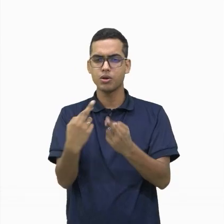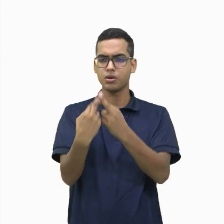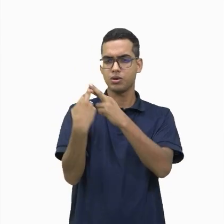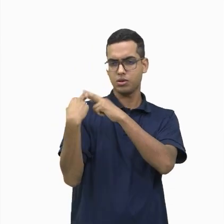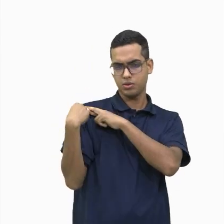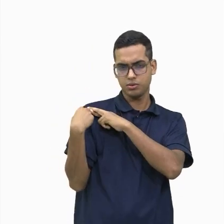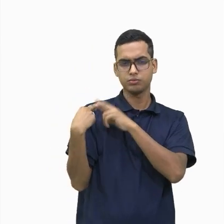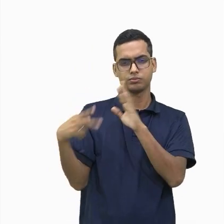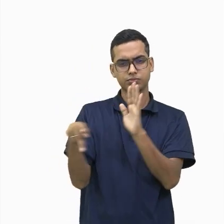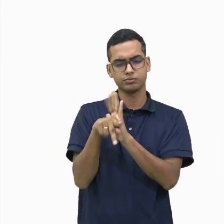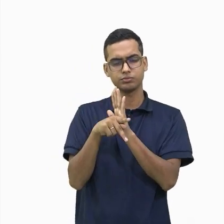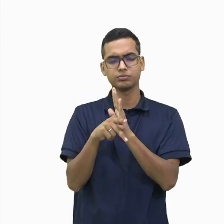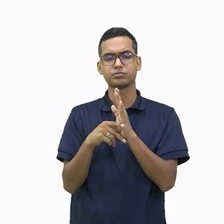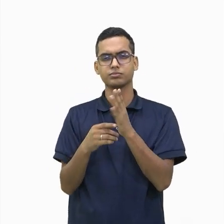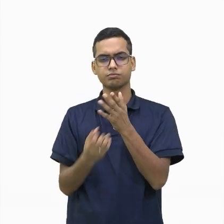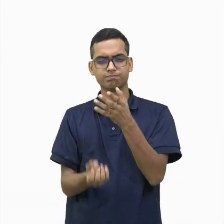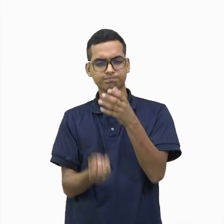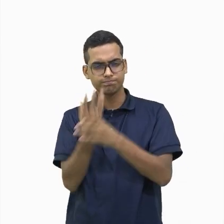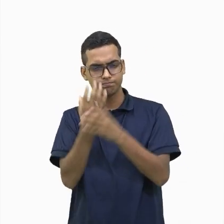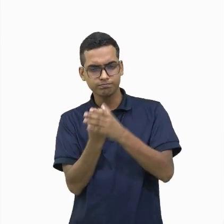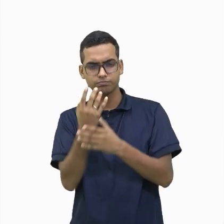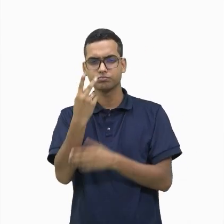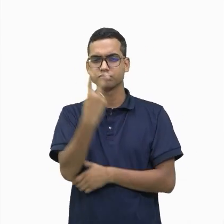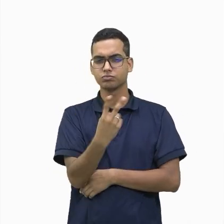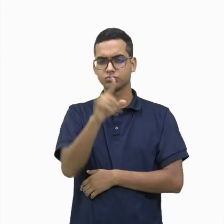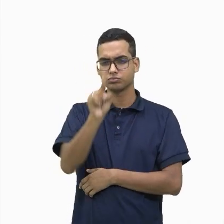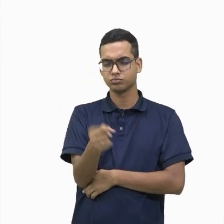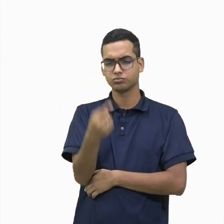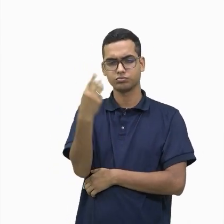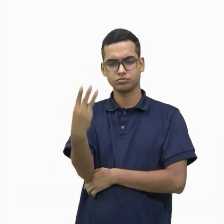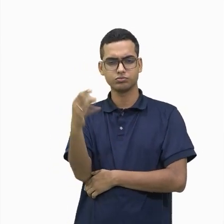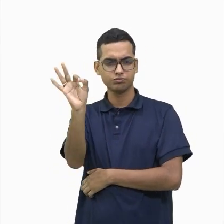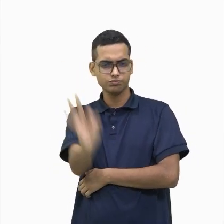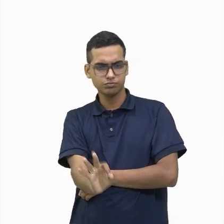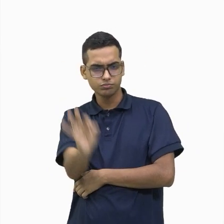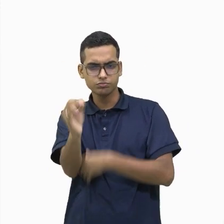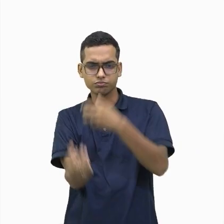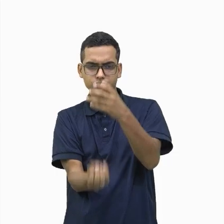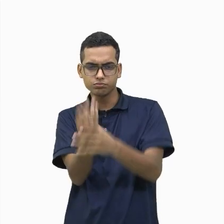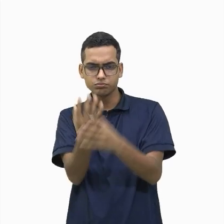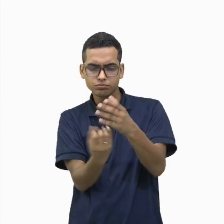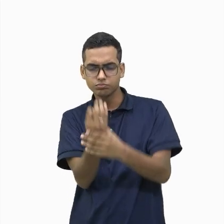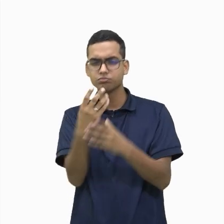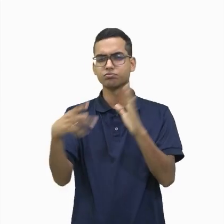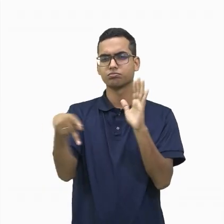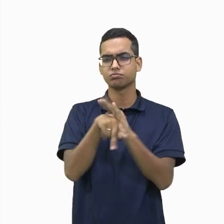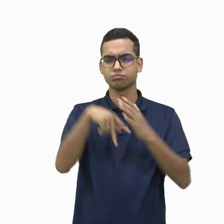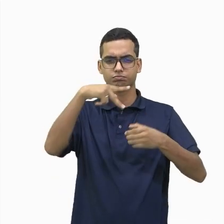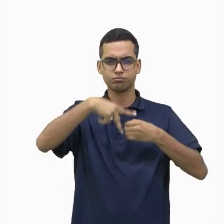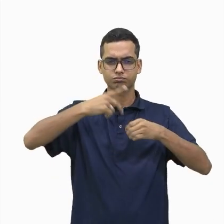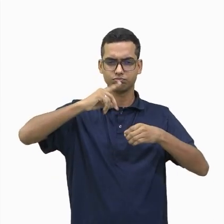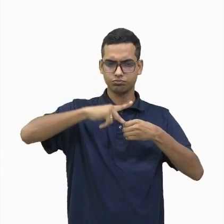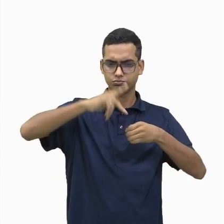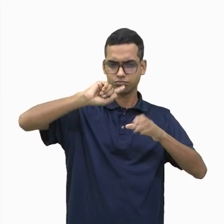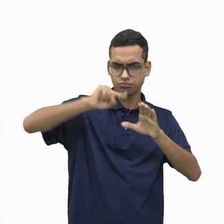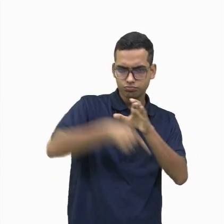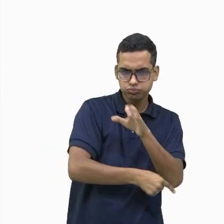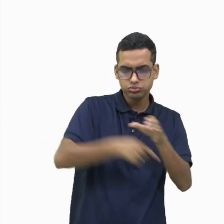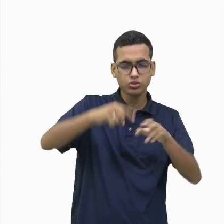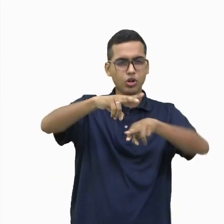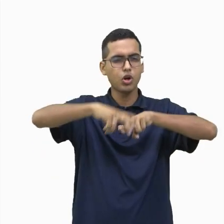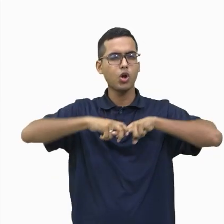17,9%, né? Ela é responsável por apenas 2,3% da produção total, porque a